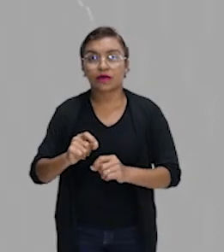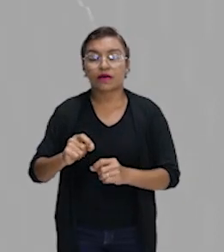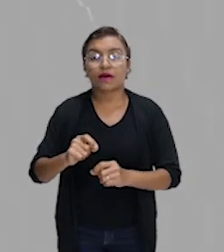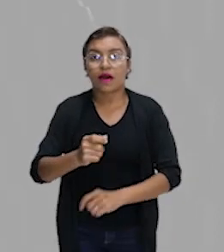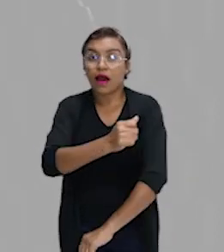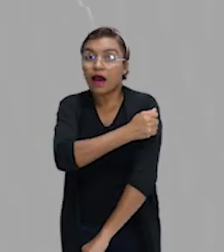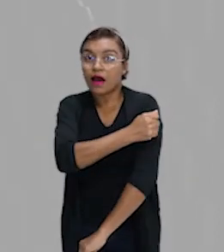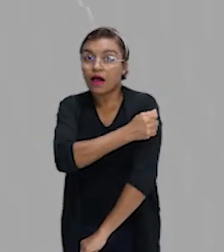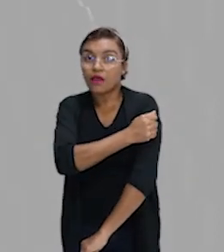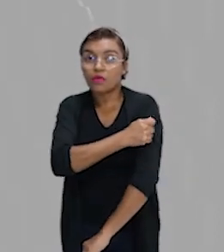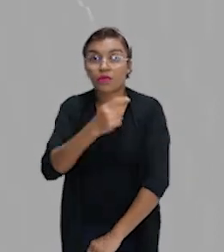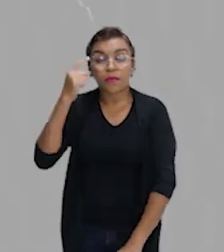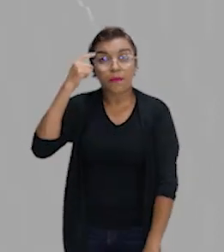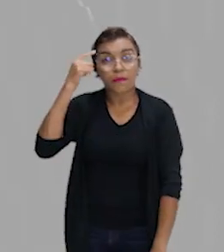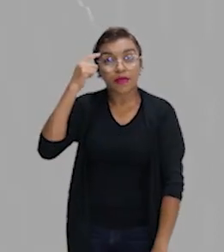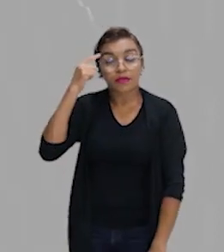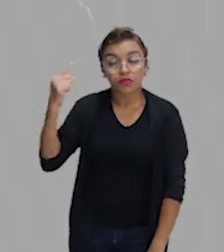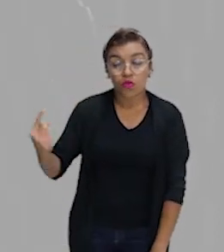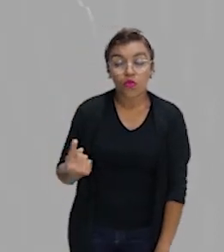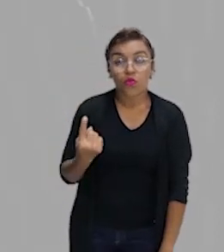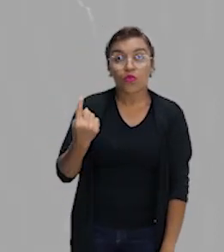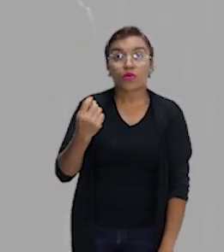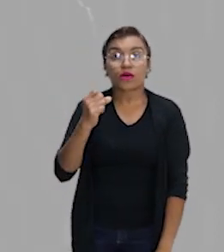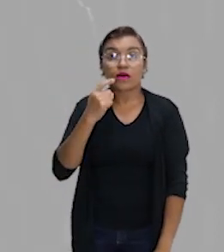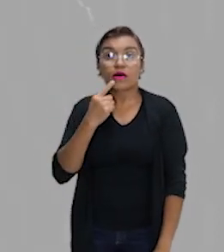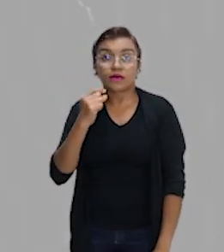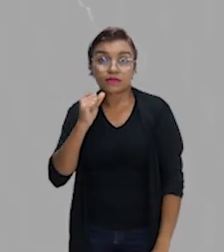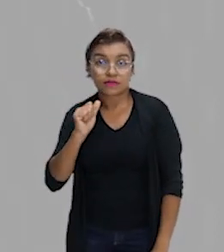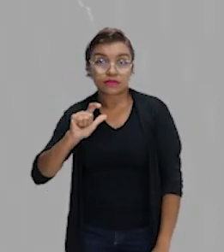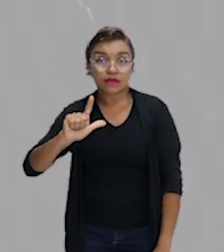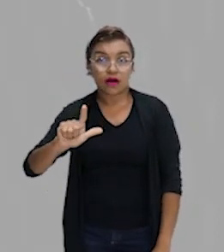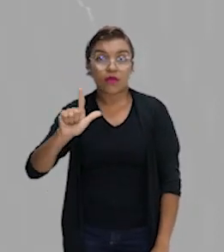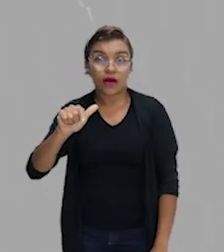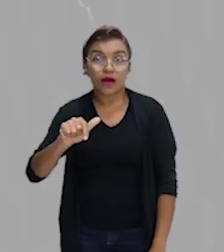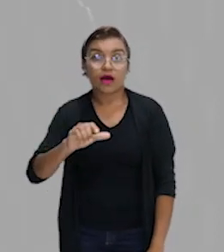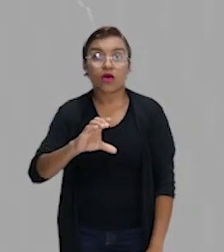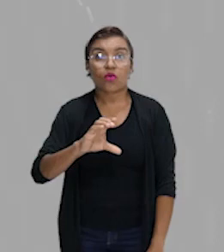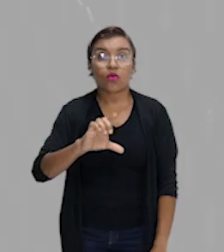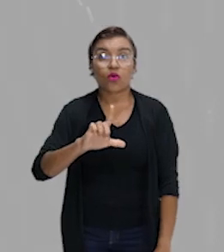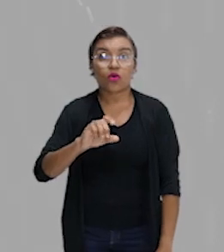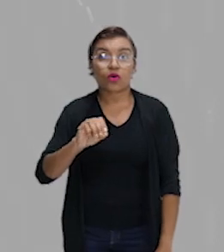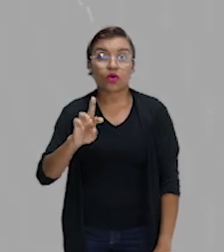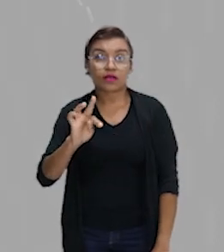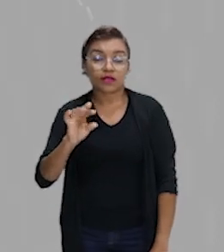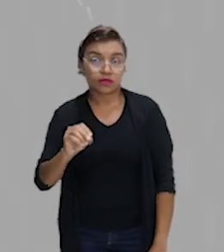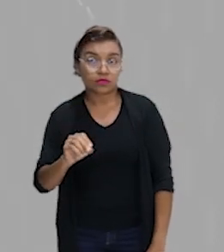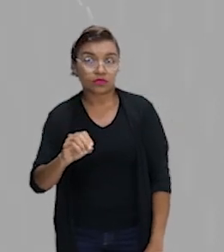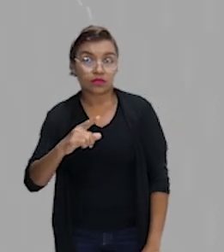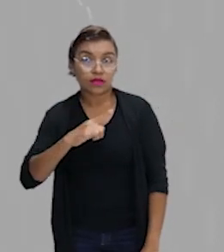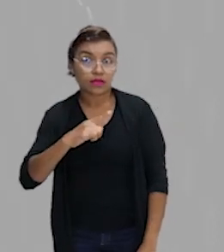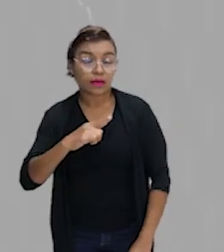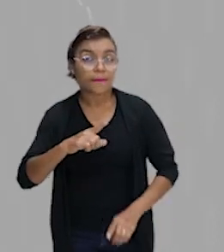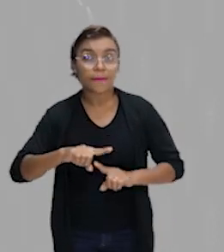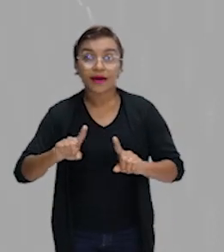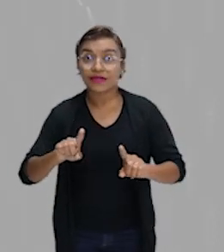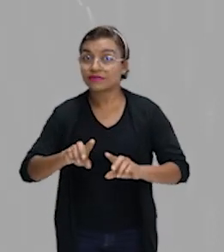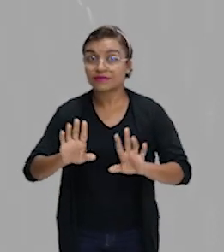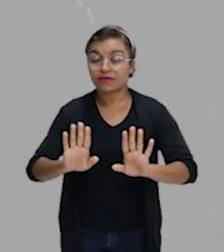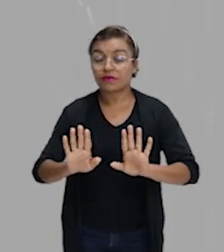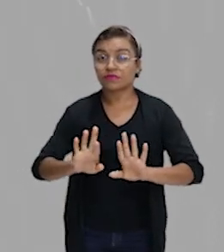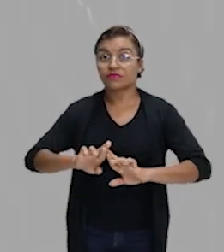único tipo de sal, o único sal que existe é o cloreto de sódio. Mas não. O sal, como foi